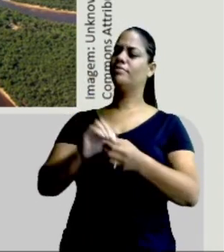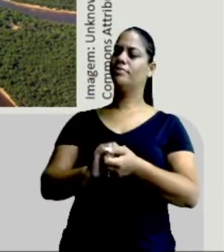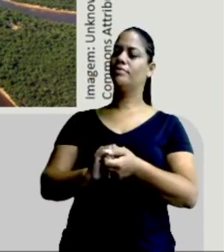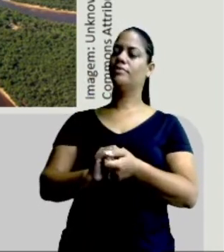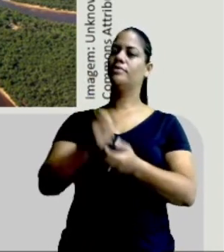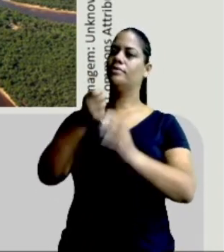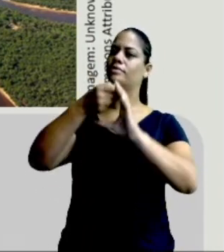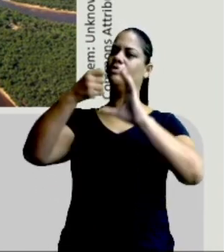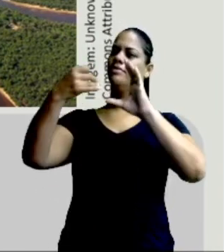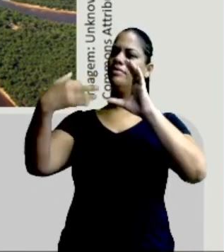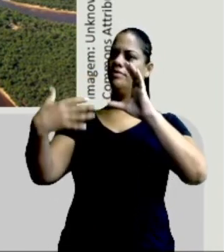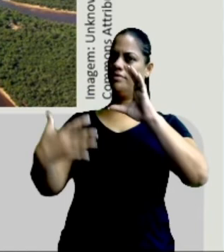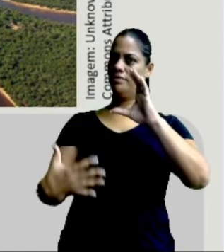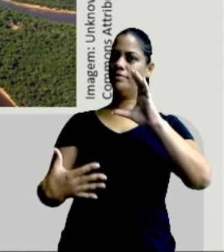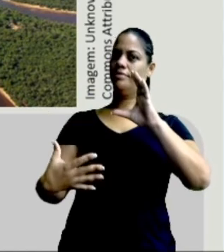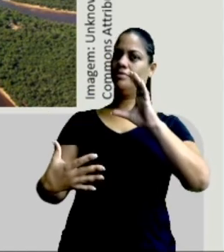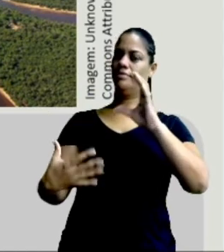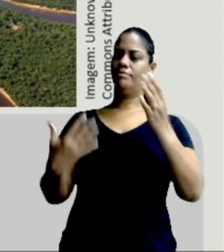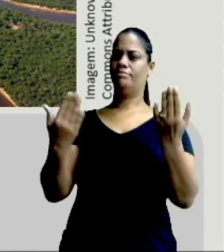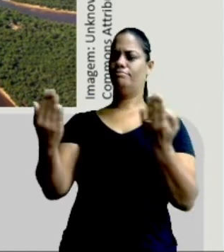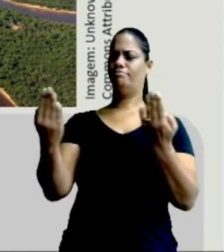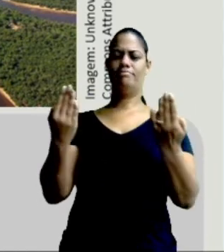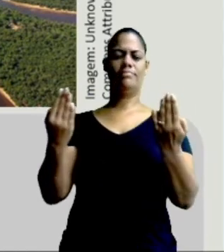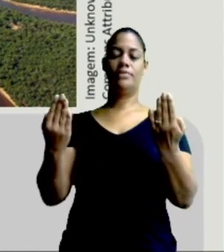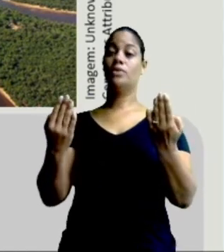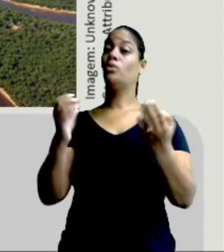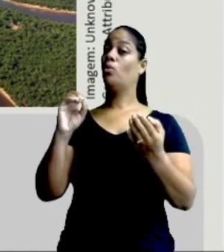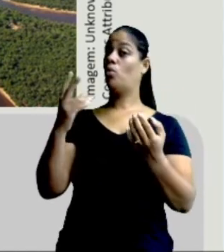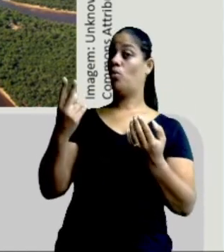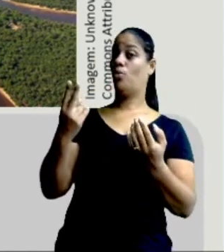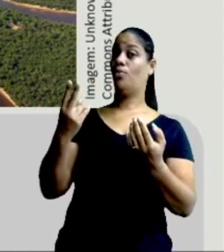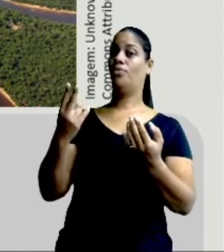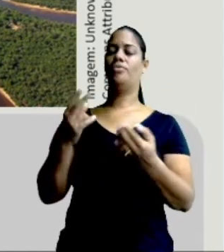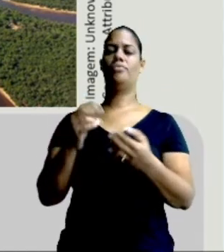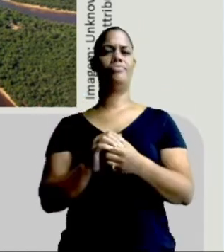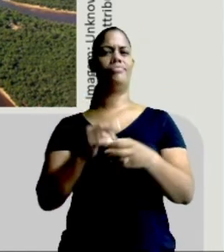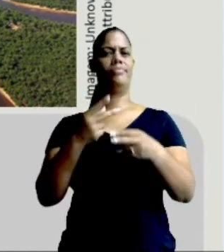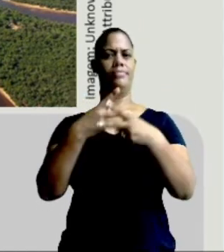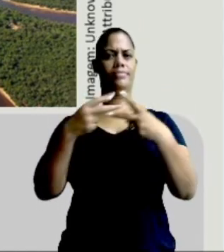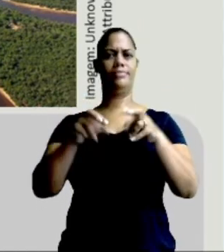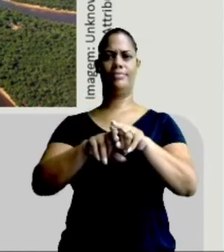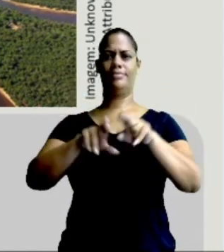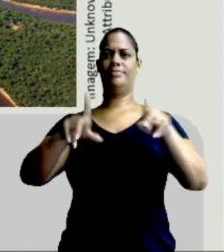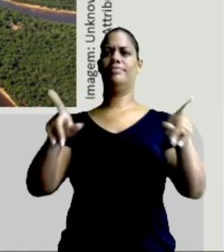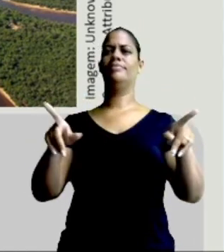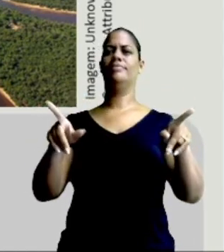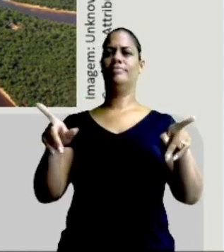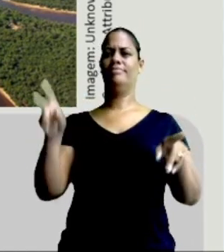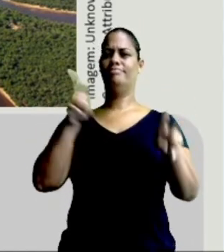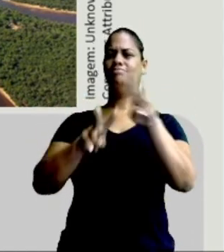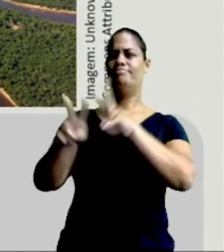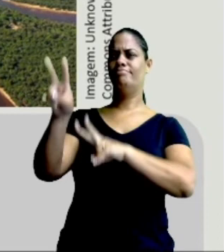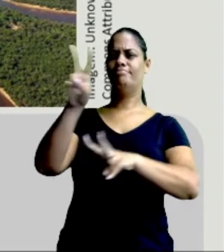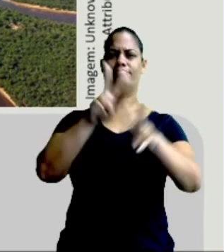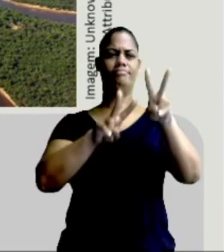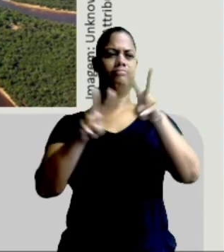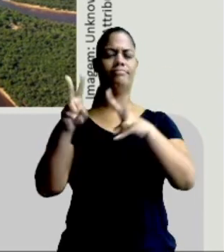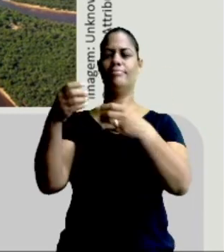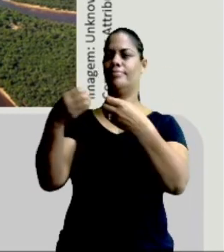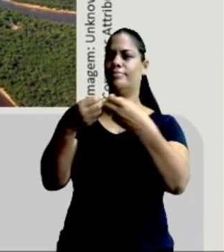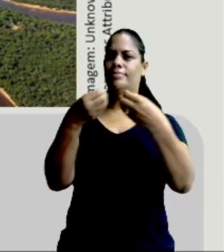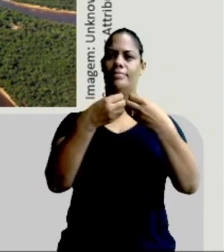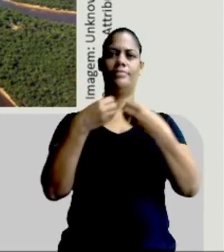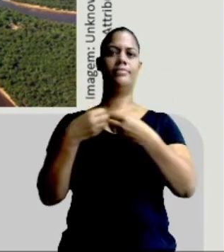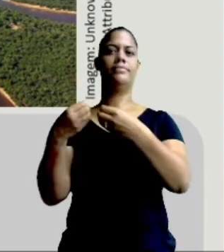e possui características de ambos. Ou então apresenta aspectos muito distintos dos observados ao redor. É